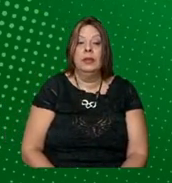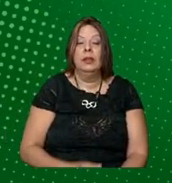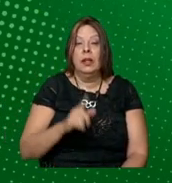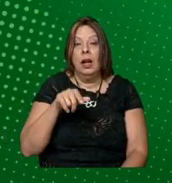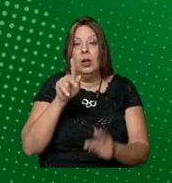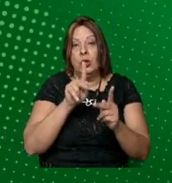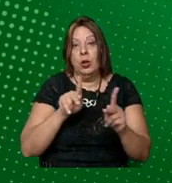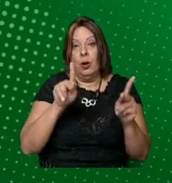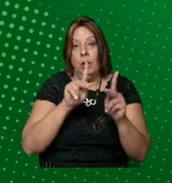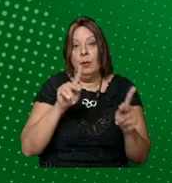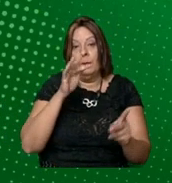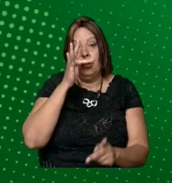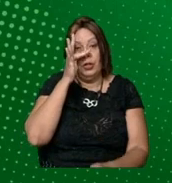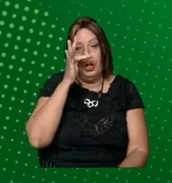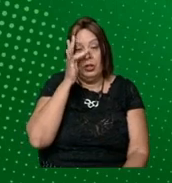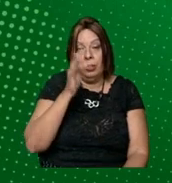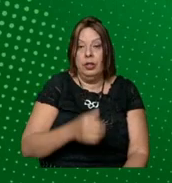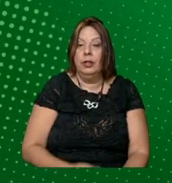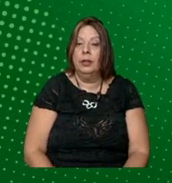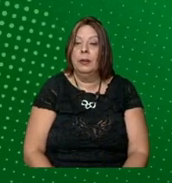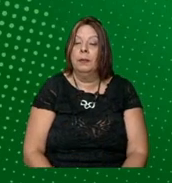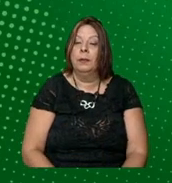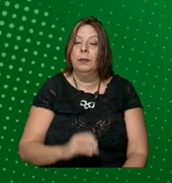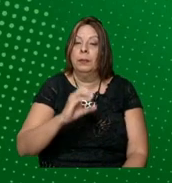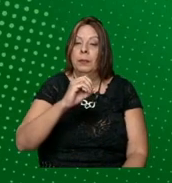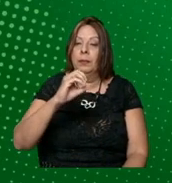Jardins. Parabéns! Chegando o título de número